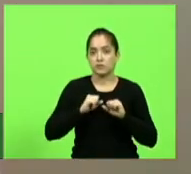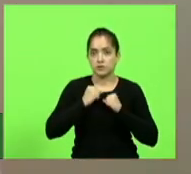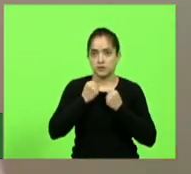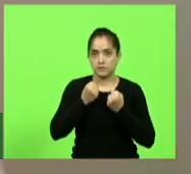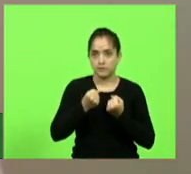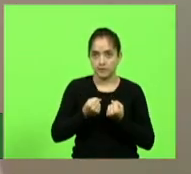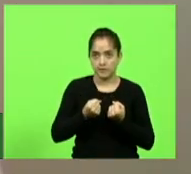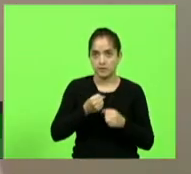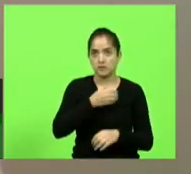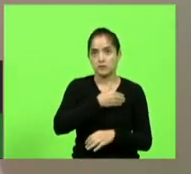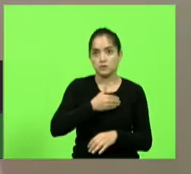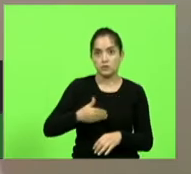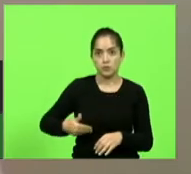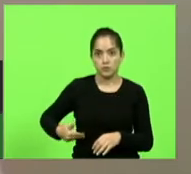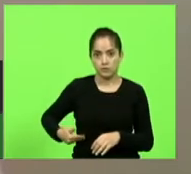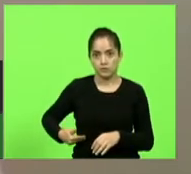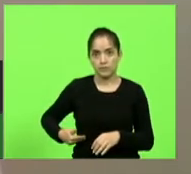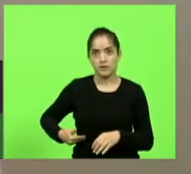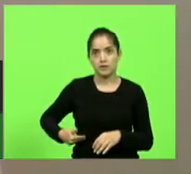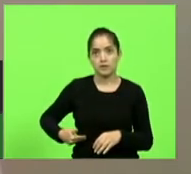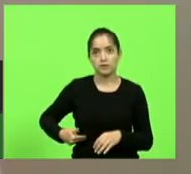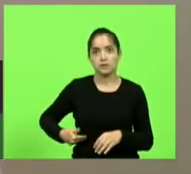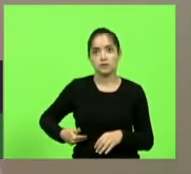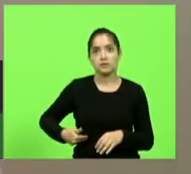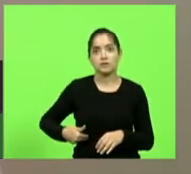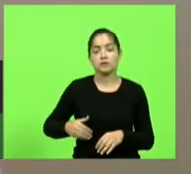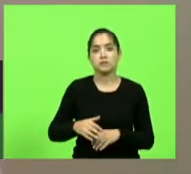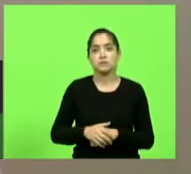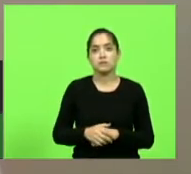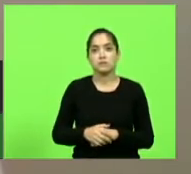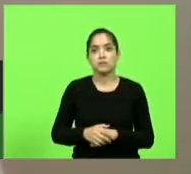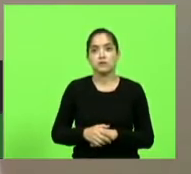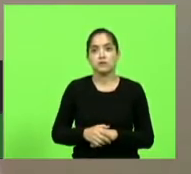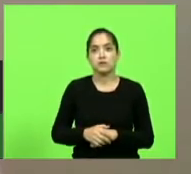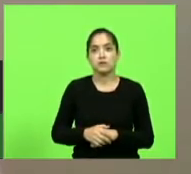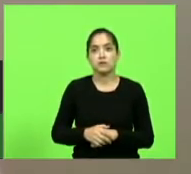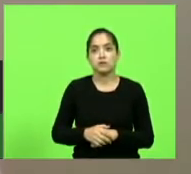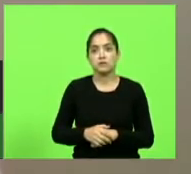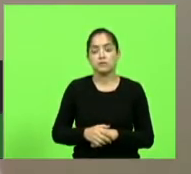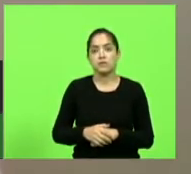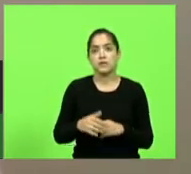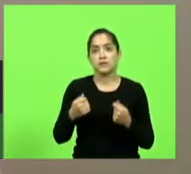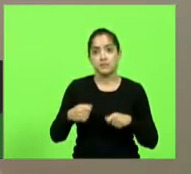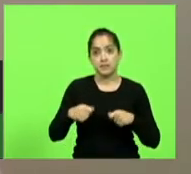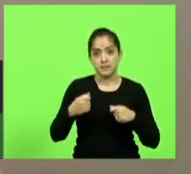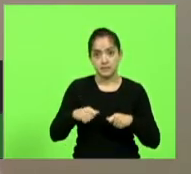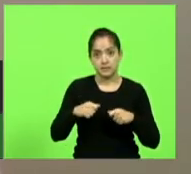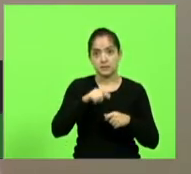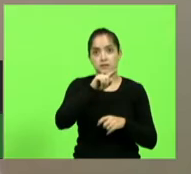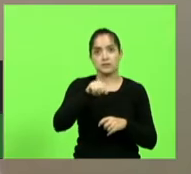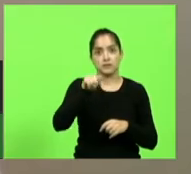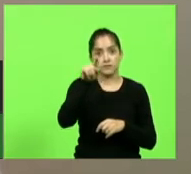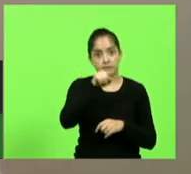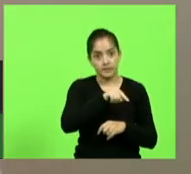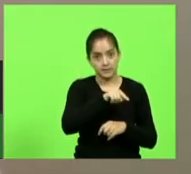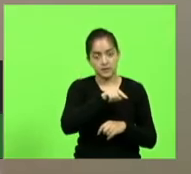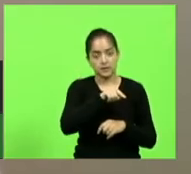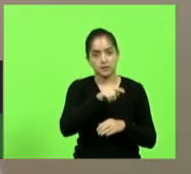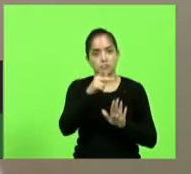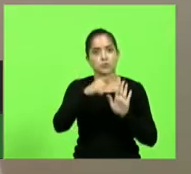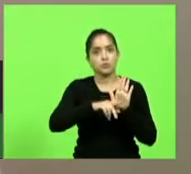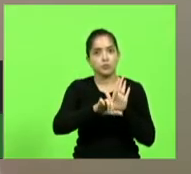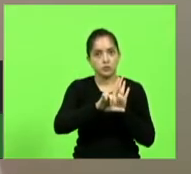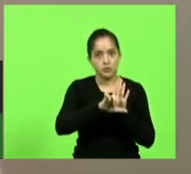governo. O governo e a Procuradoria fez o que deveria ter feito. Deveria, sim, ter vetado esse projeto por